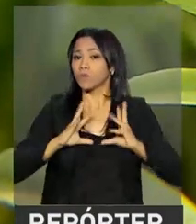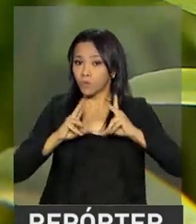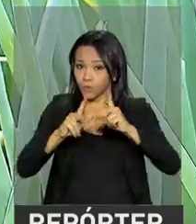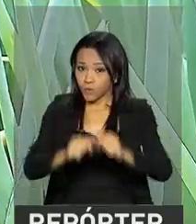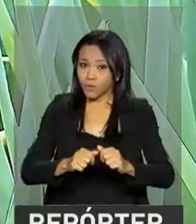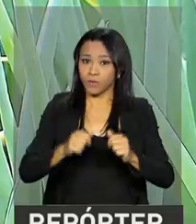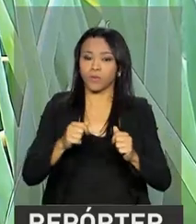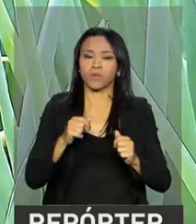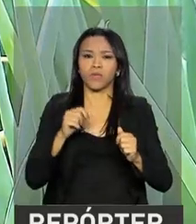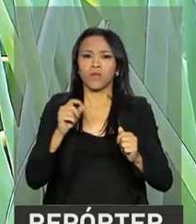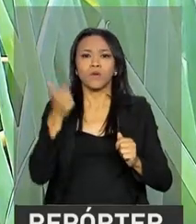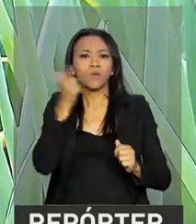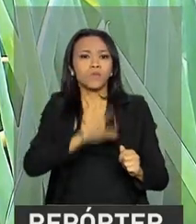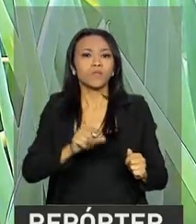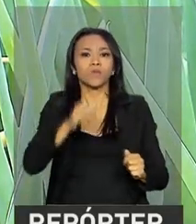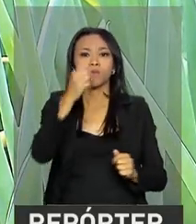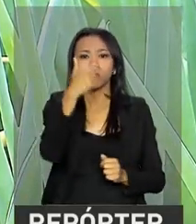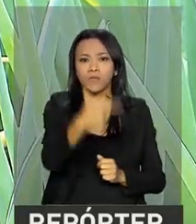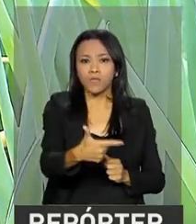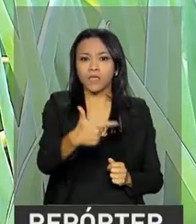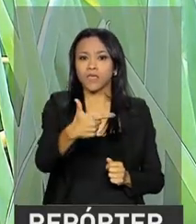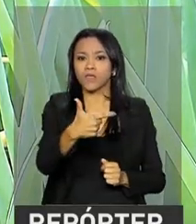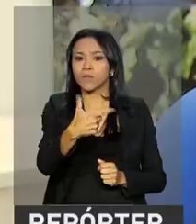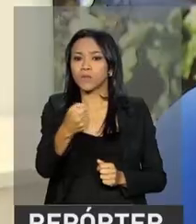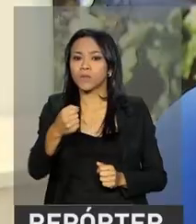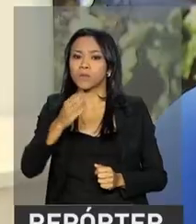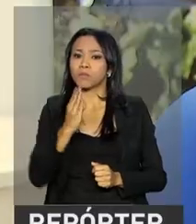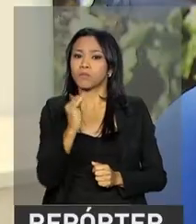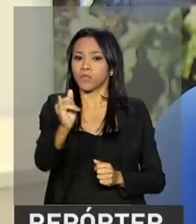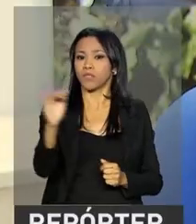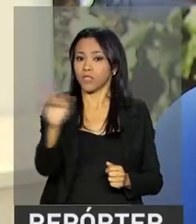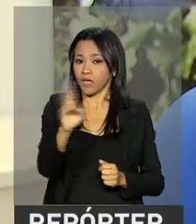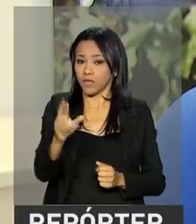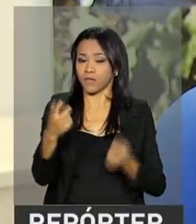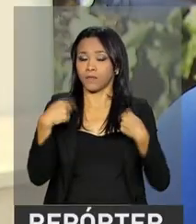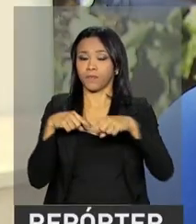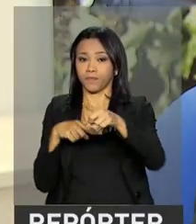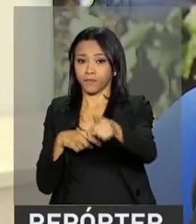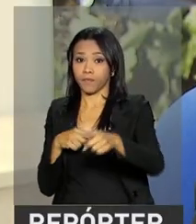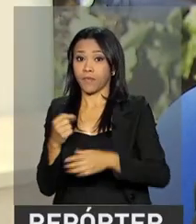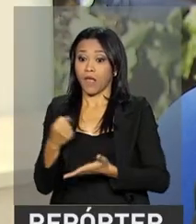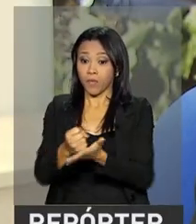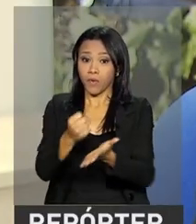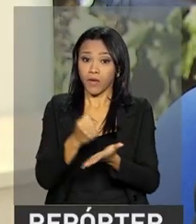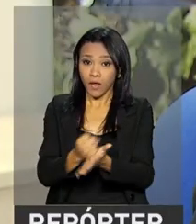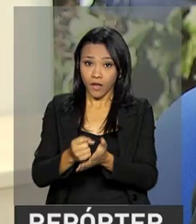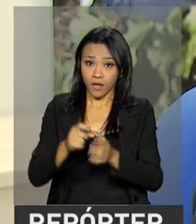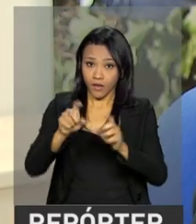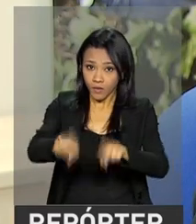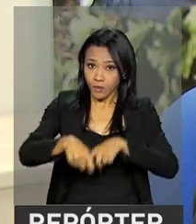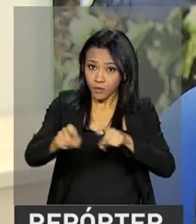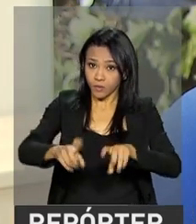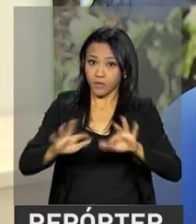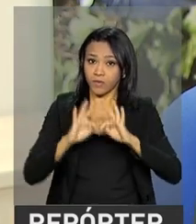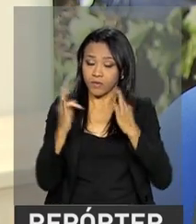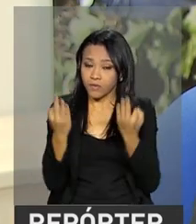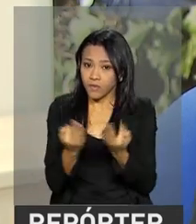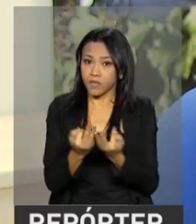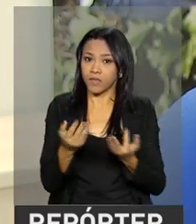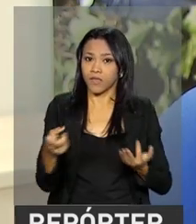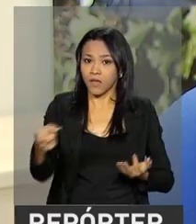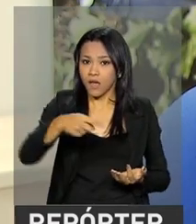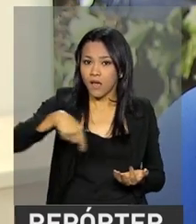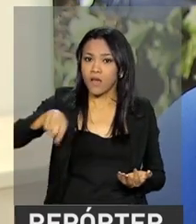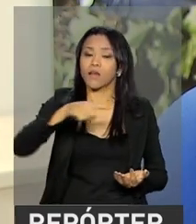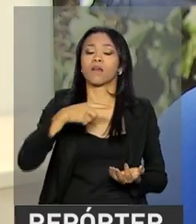pronaf atingiu 200 bilhões reais investir na agricultura familiar você dá conteúdo diferenciado de produção e